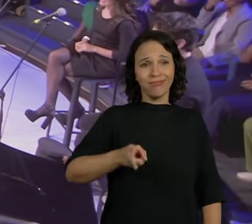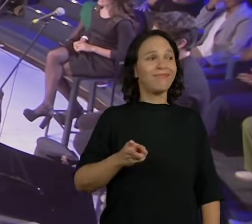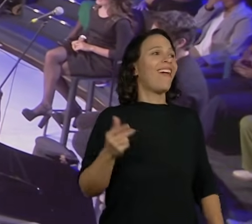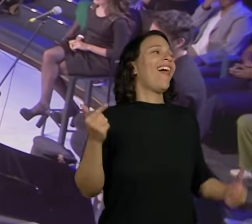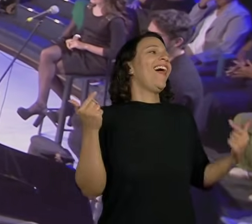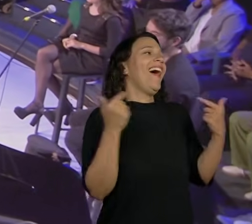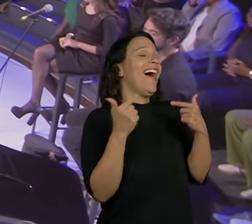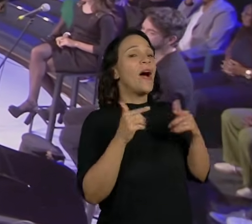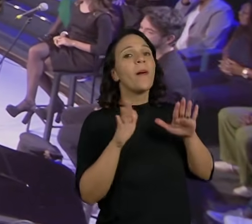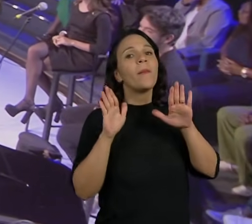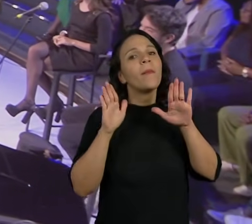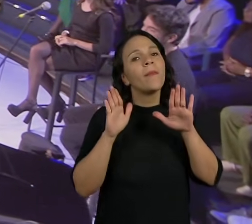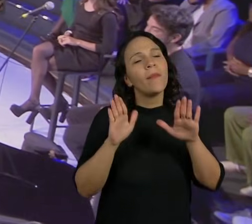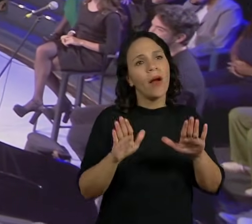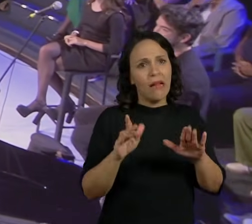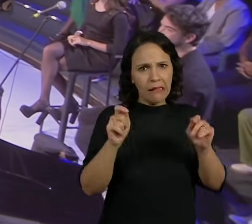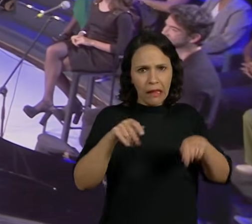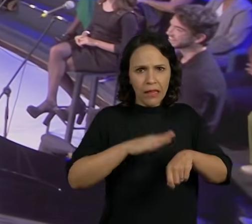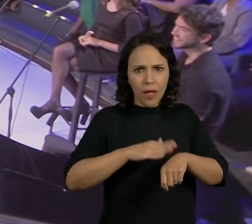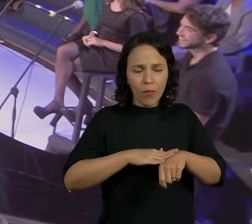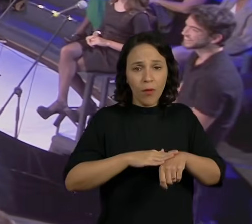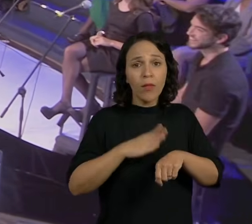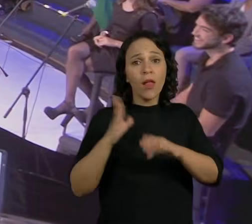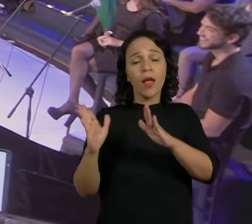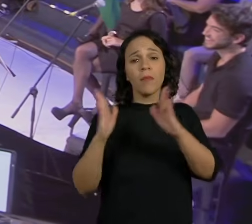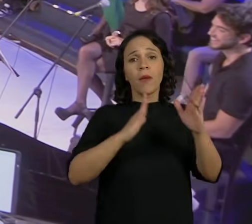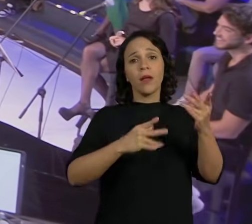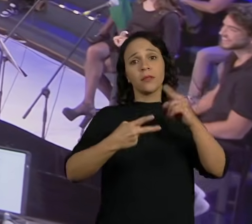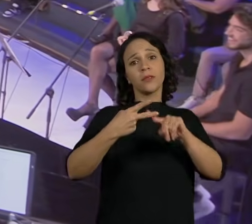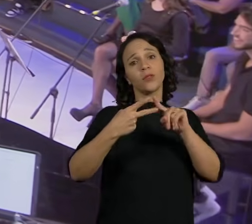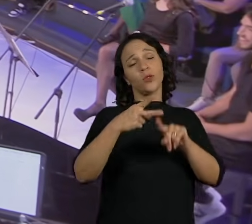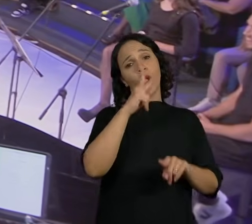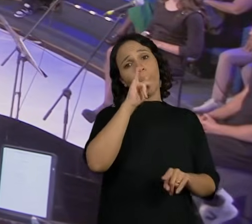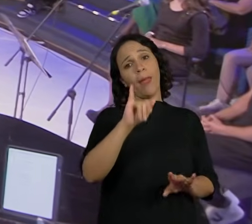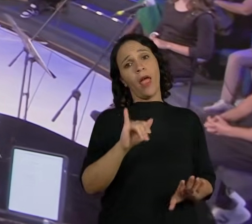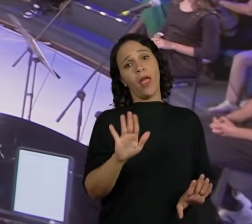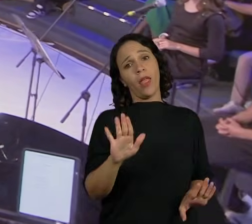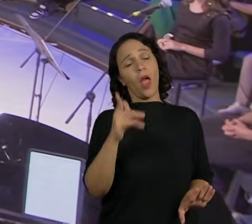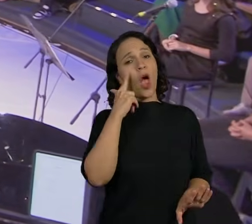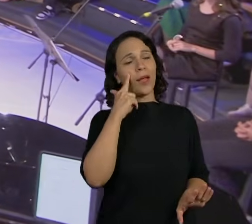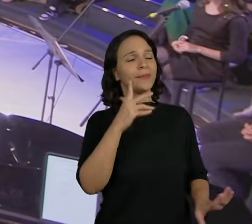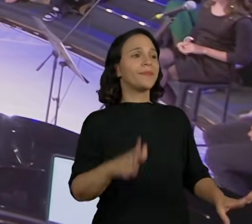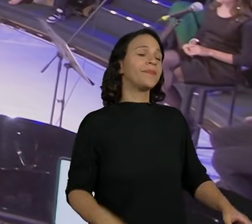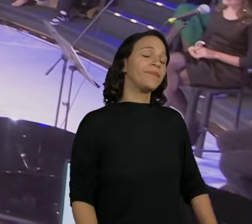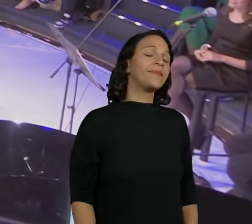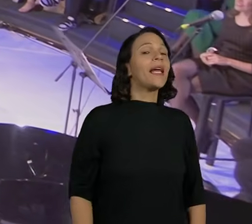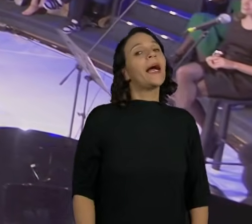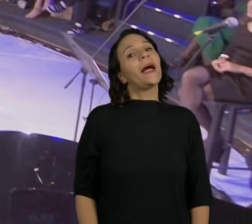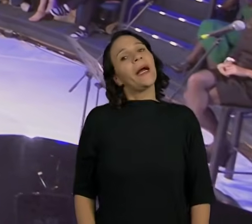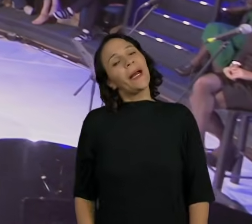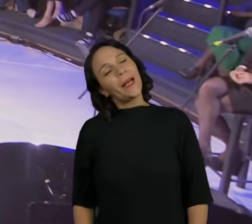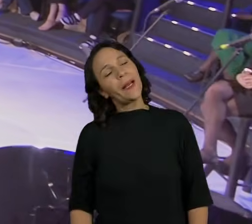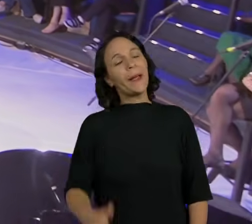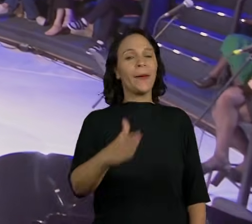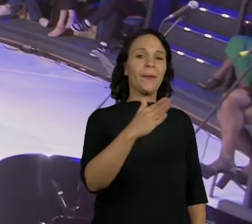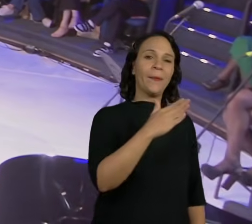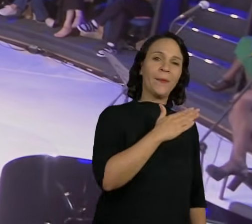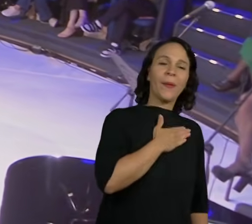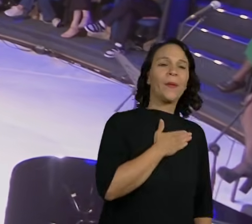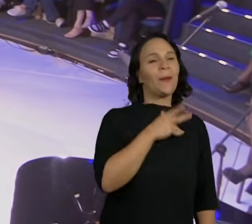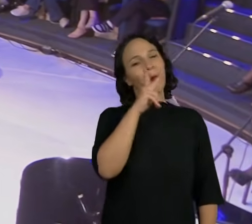Mas tem, não sei se dá tempo de fazer a parte do pai. Tem a parte do pai que é mais interessante, quer ver? Ai, ai, meu pai, ai, meu pai.